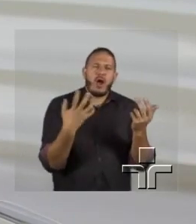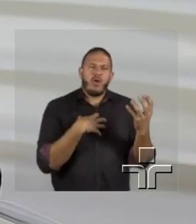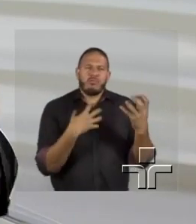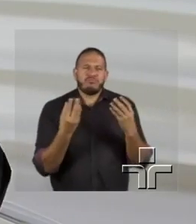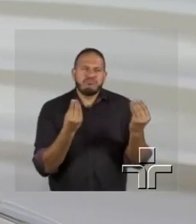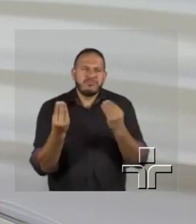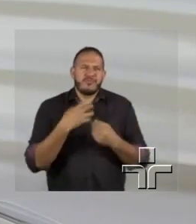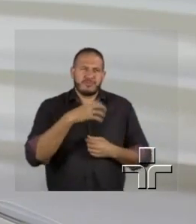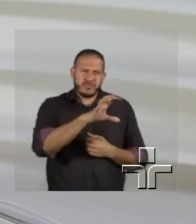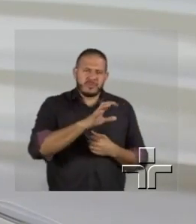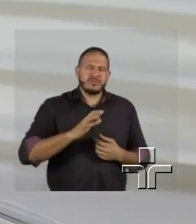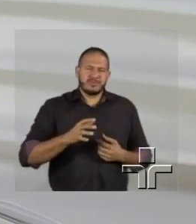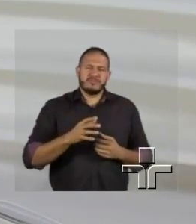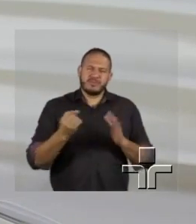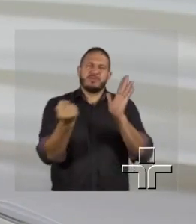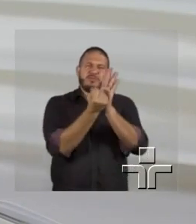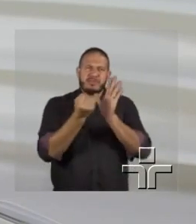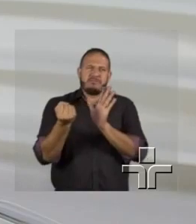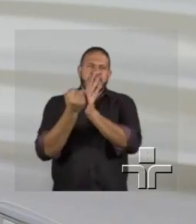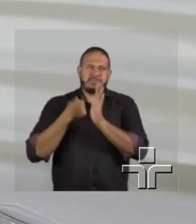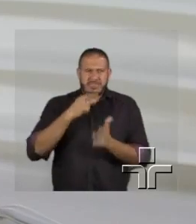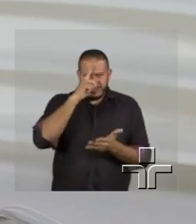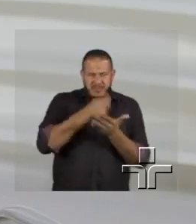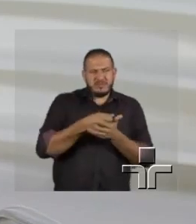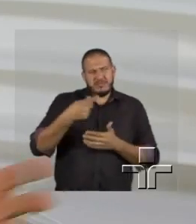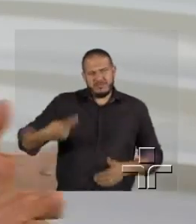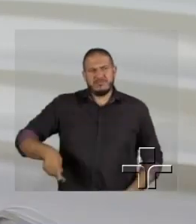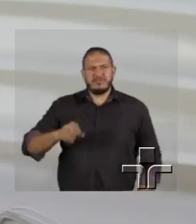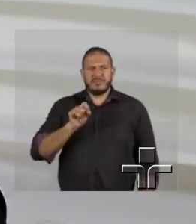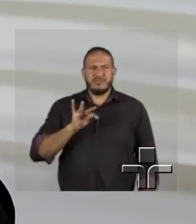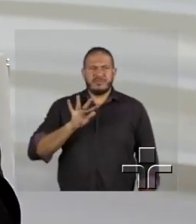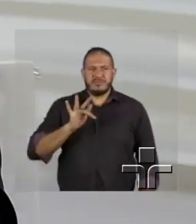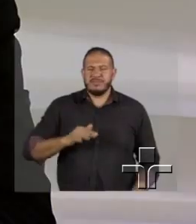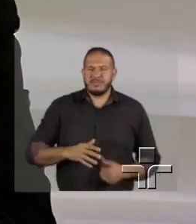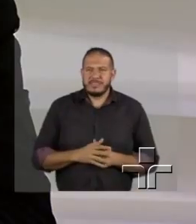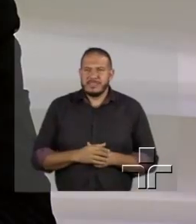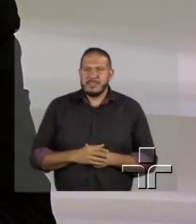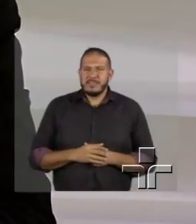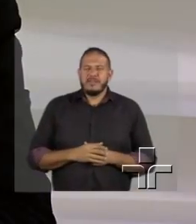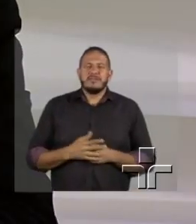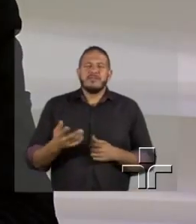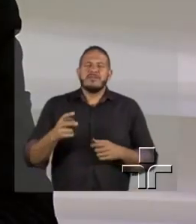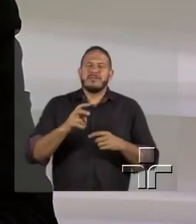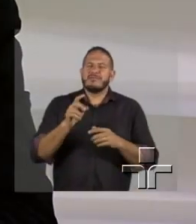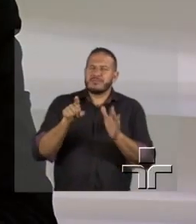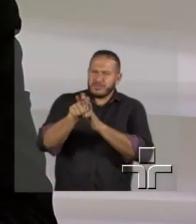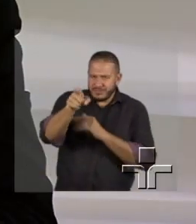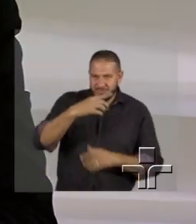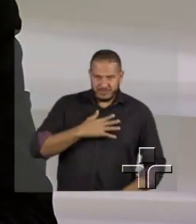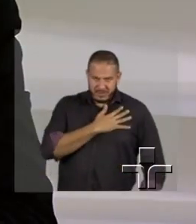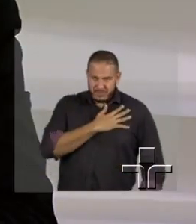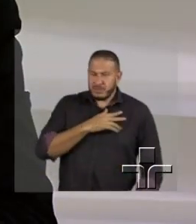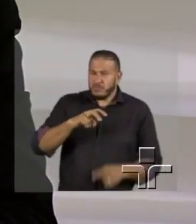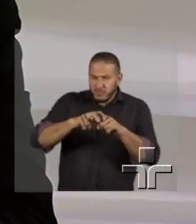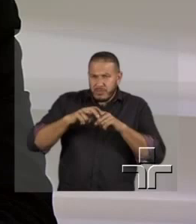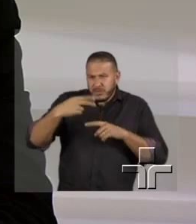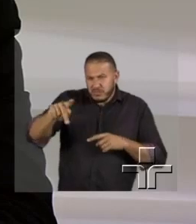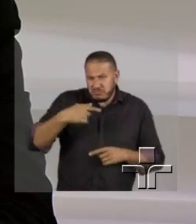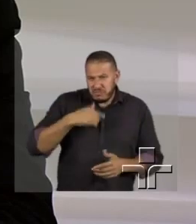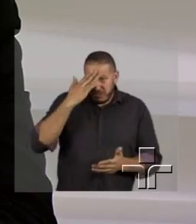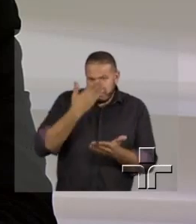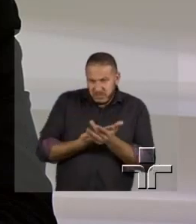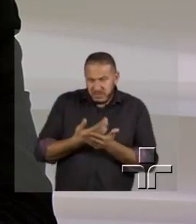um julgamento de habeas corpus teve uma manifestação do então comandante do Exército, o general Vilas Boas, contrariamente